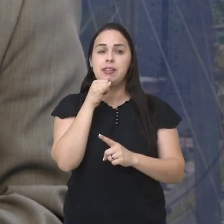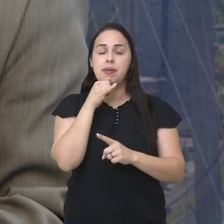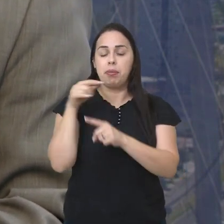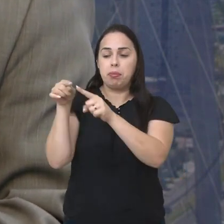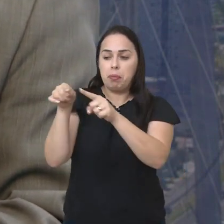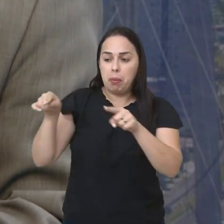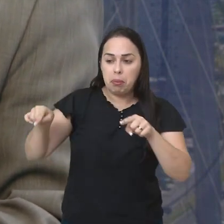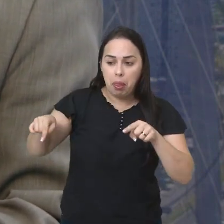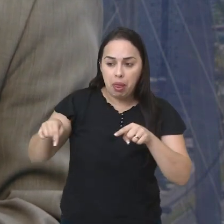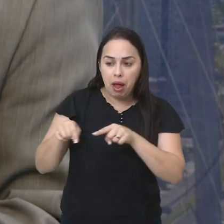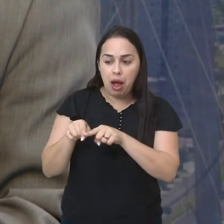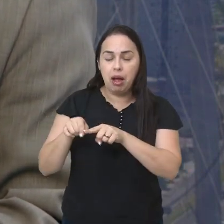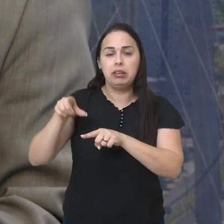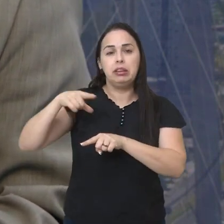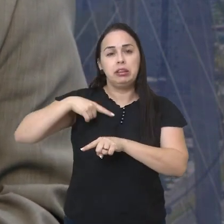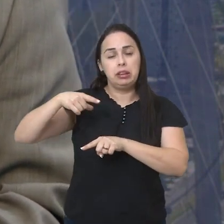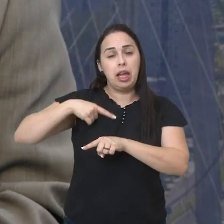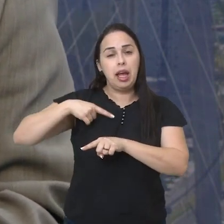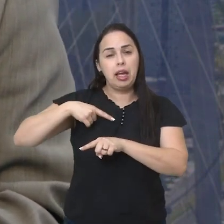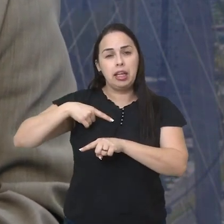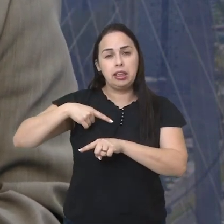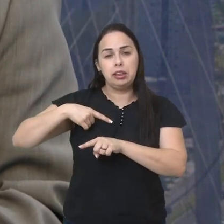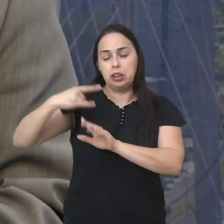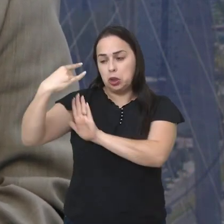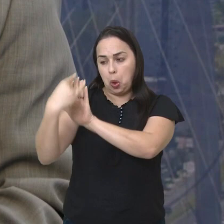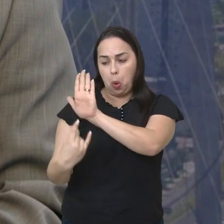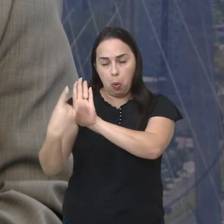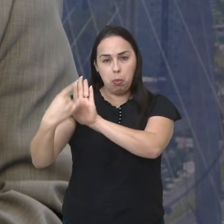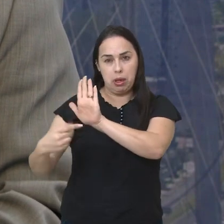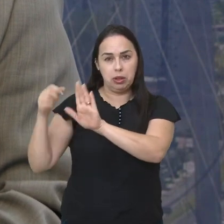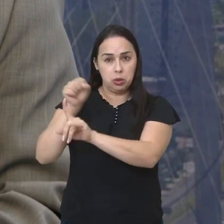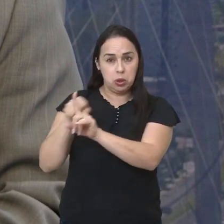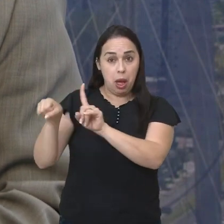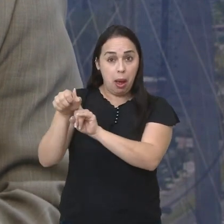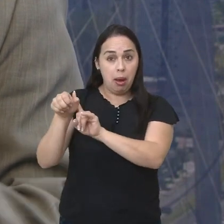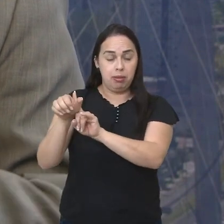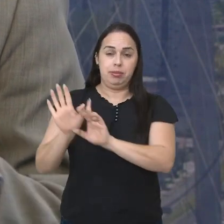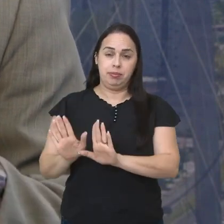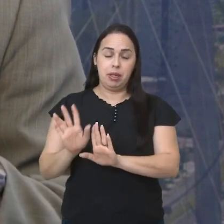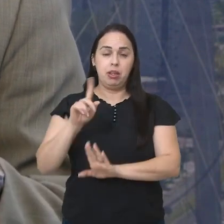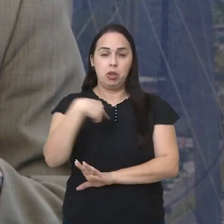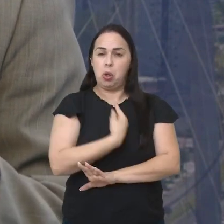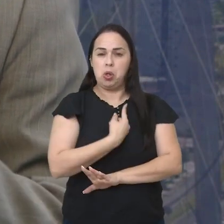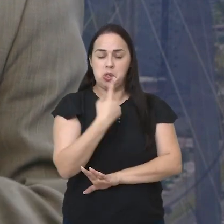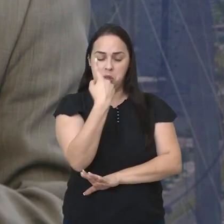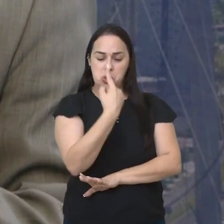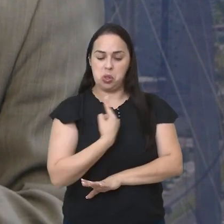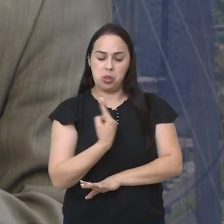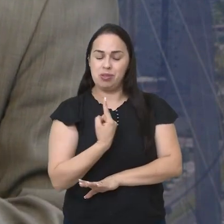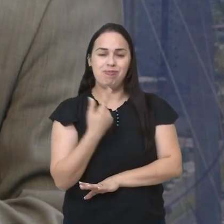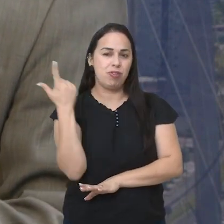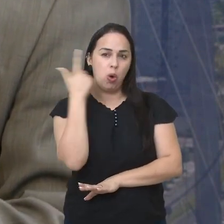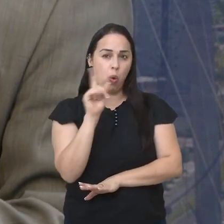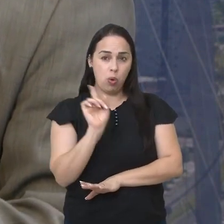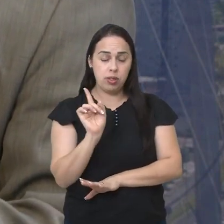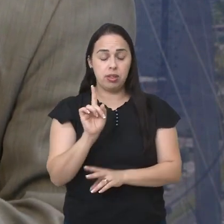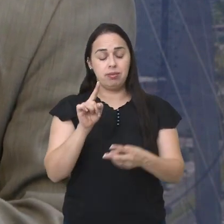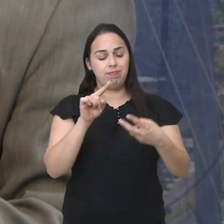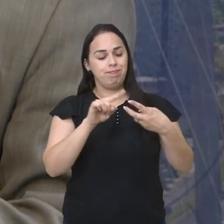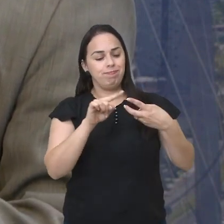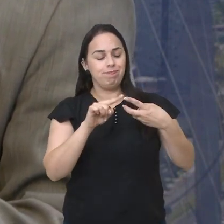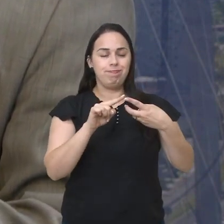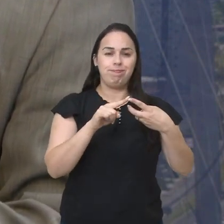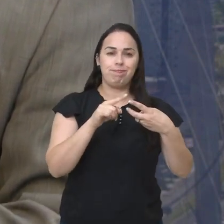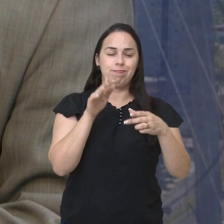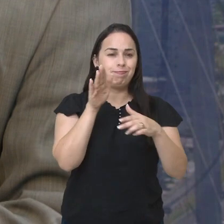que o ser humano não é sozinho no mundo. Então, com a dificuldade do poder público de atender essas